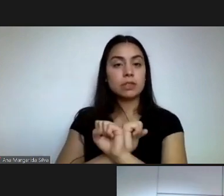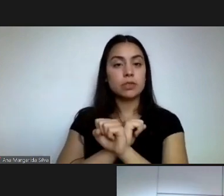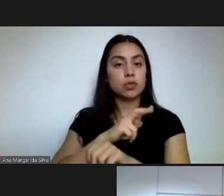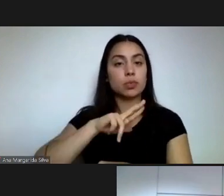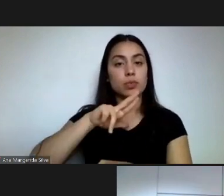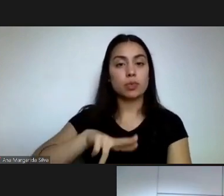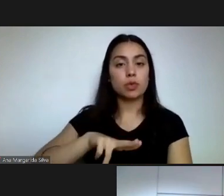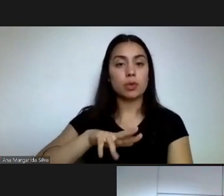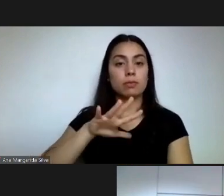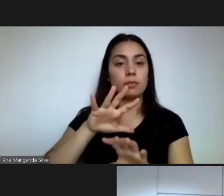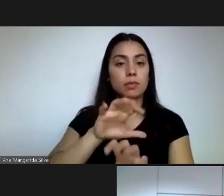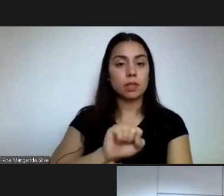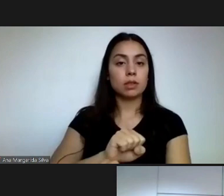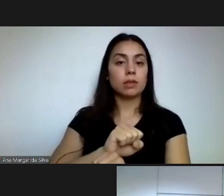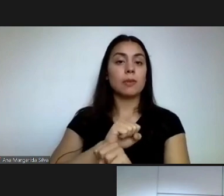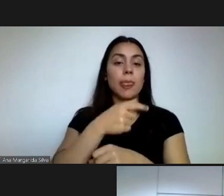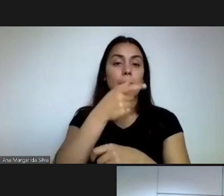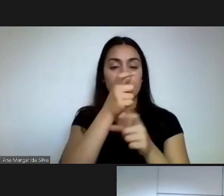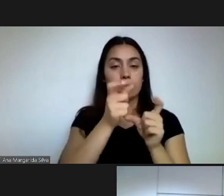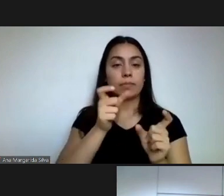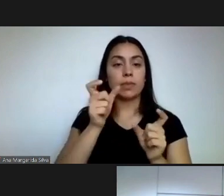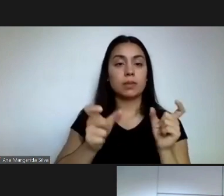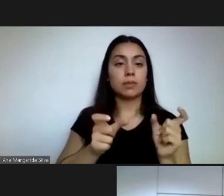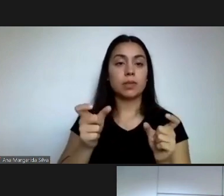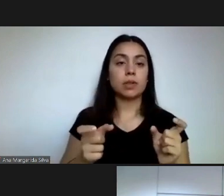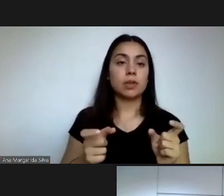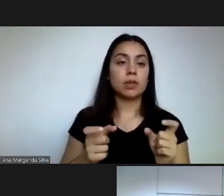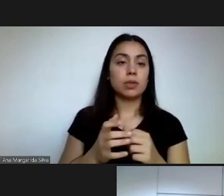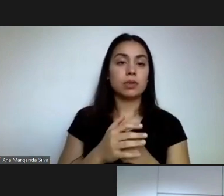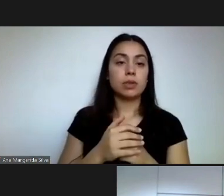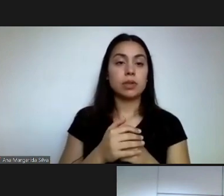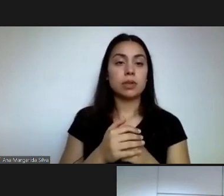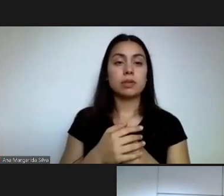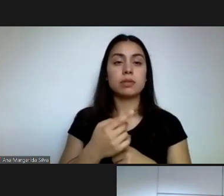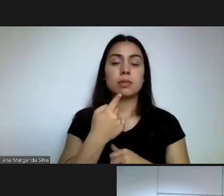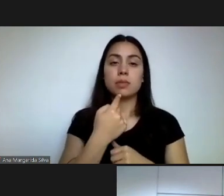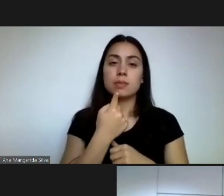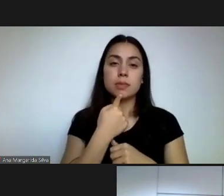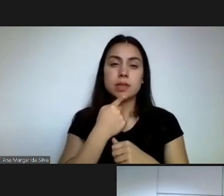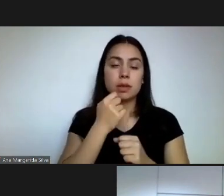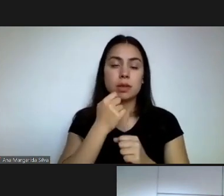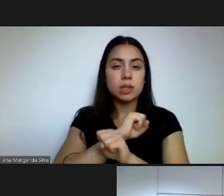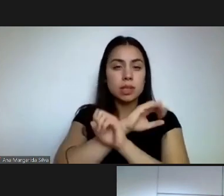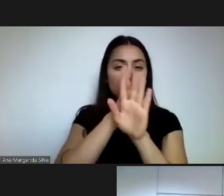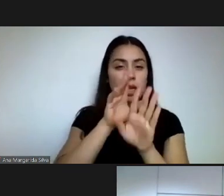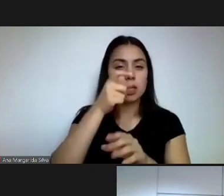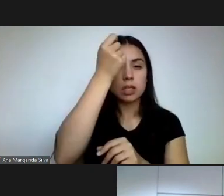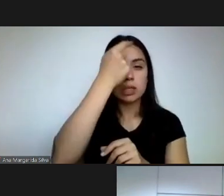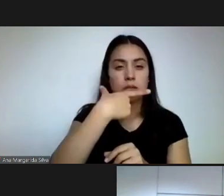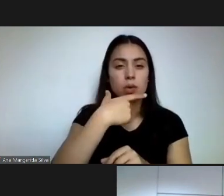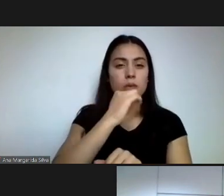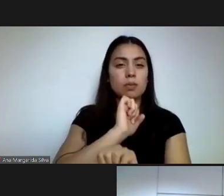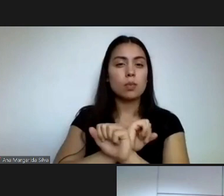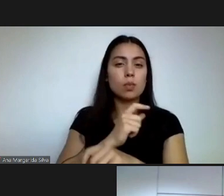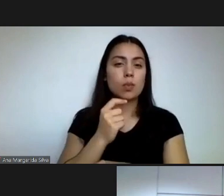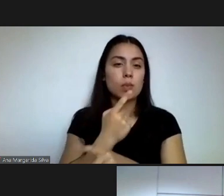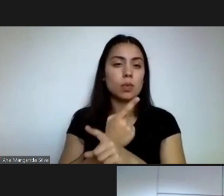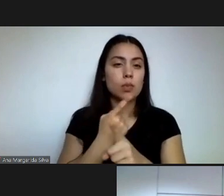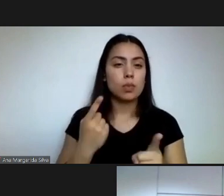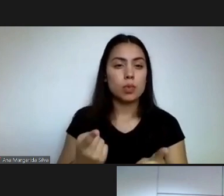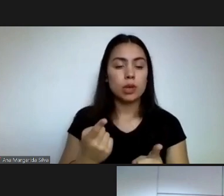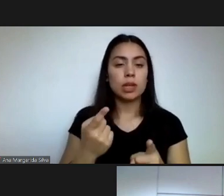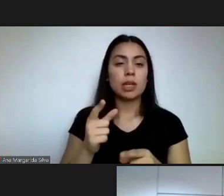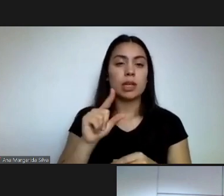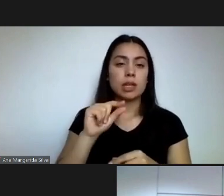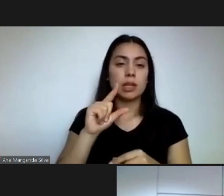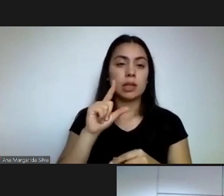mas nem sempre também é tratado nos pormenores daquilo que seria interessante para perceber o impacto que teve em termos disruptivo para